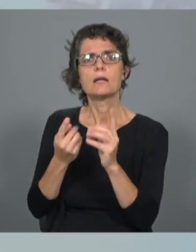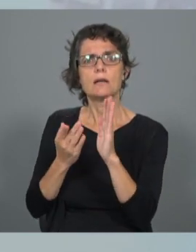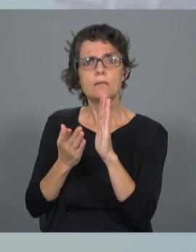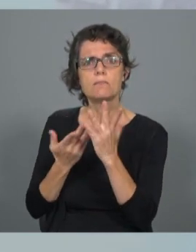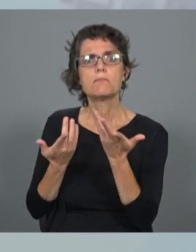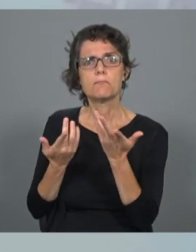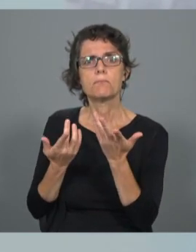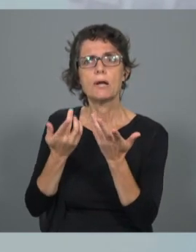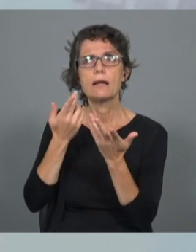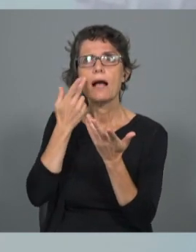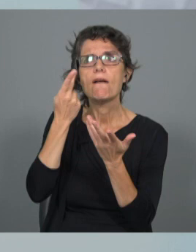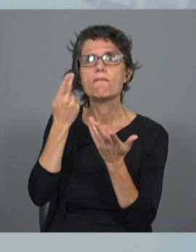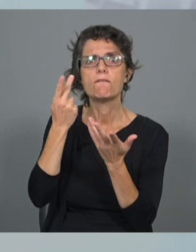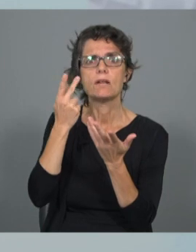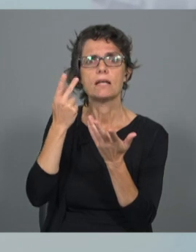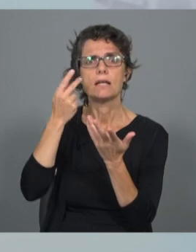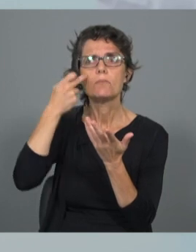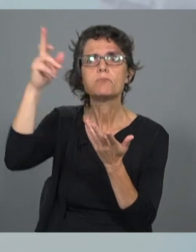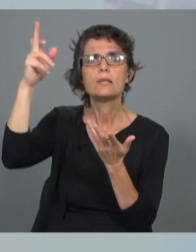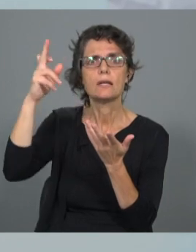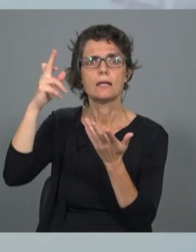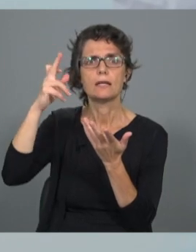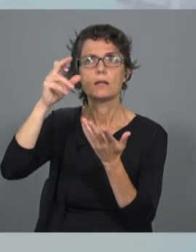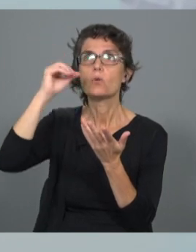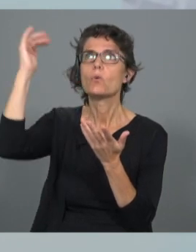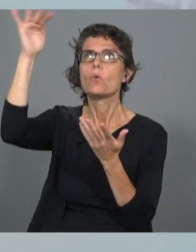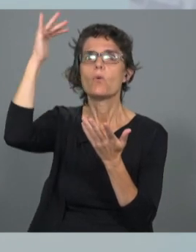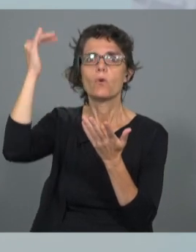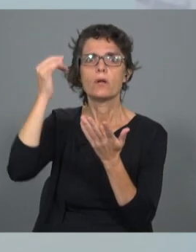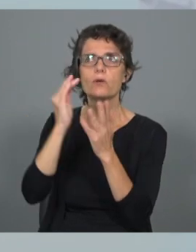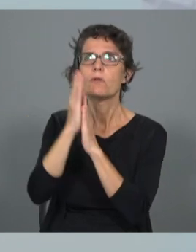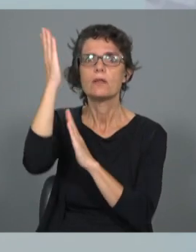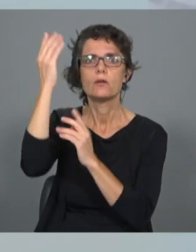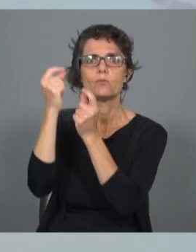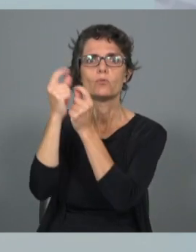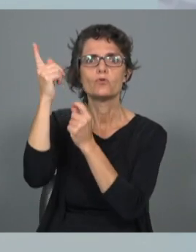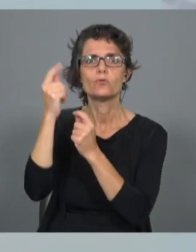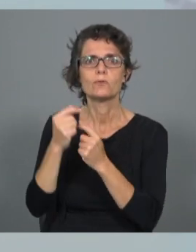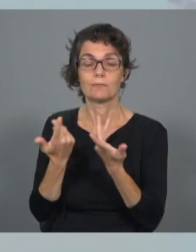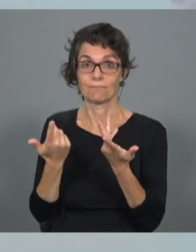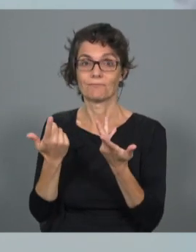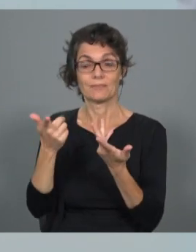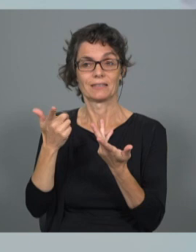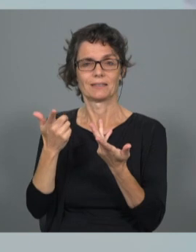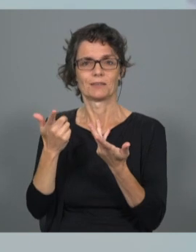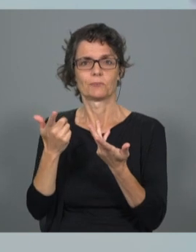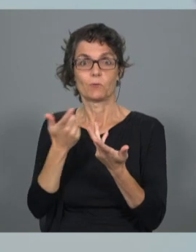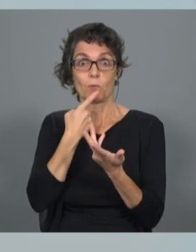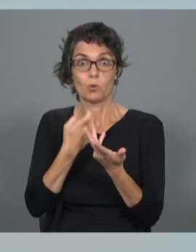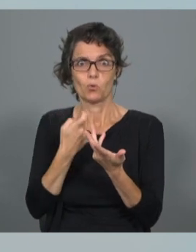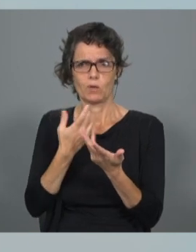ter a vida eterna. Desde logo há um equívoco que eu creio que nós devemos